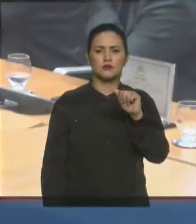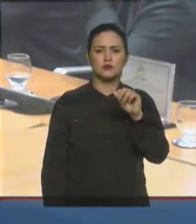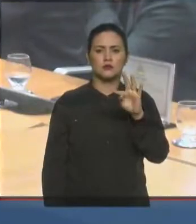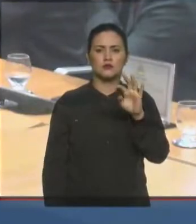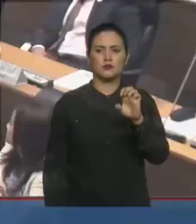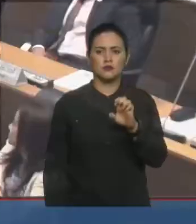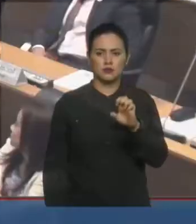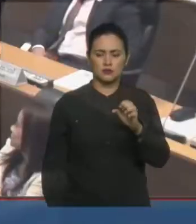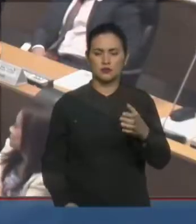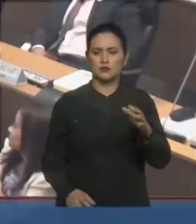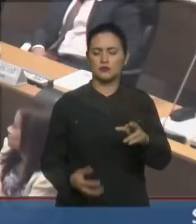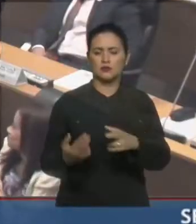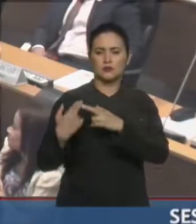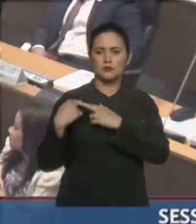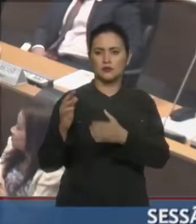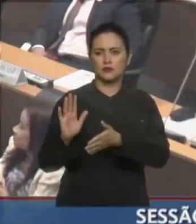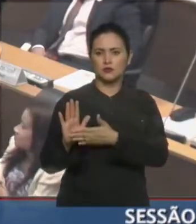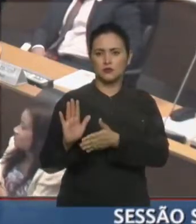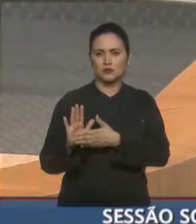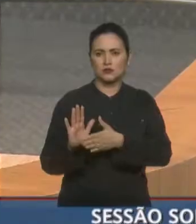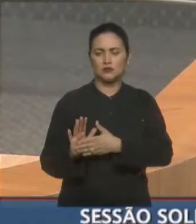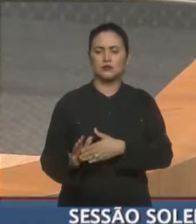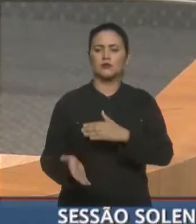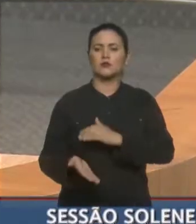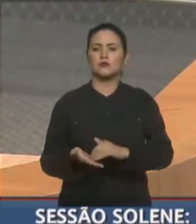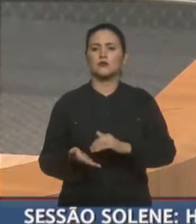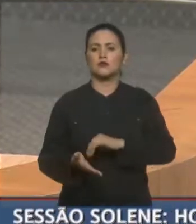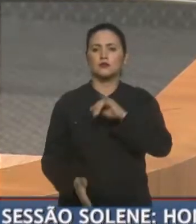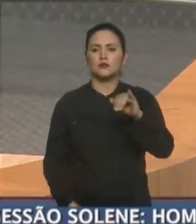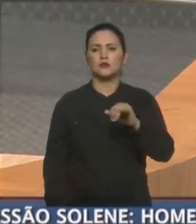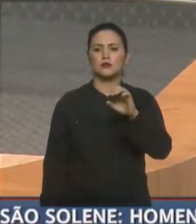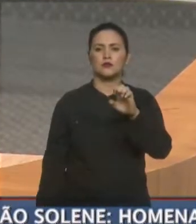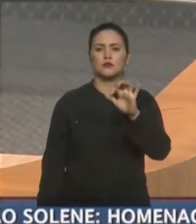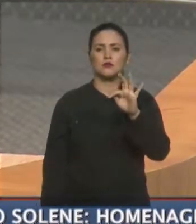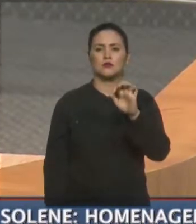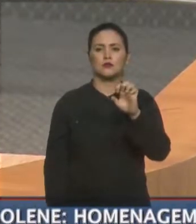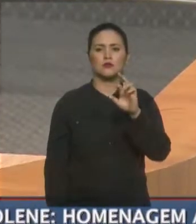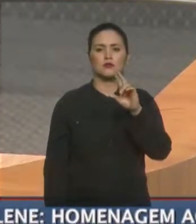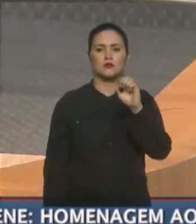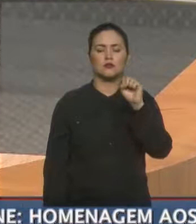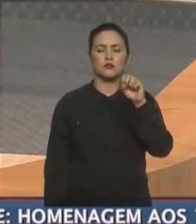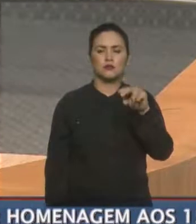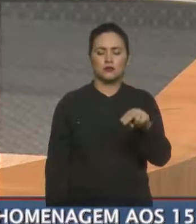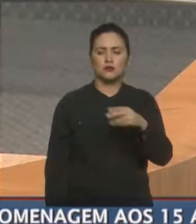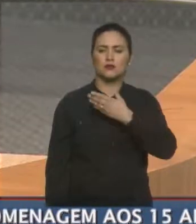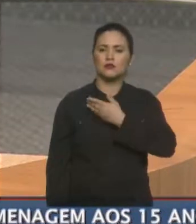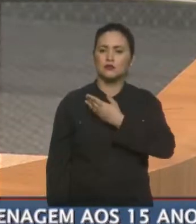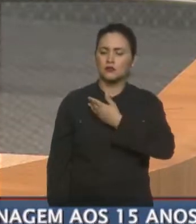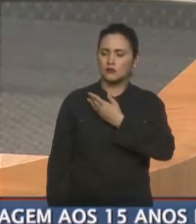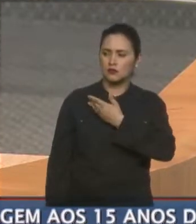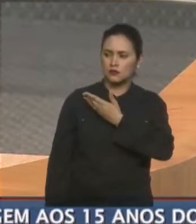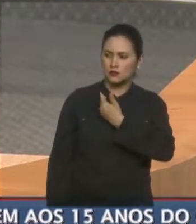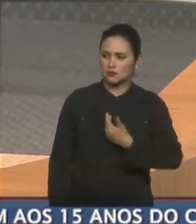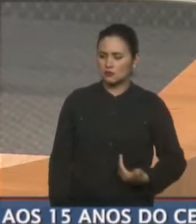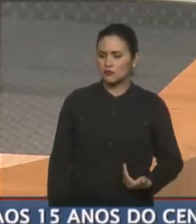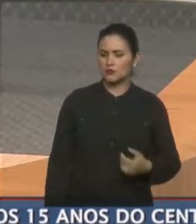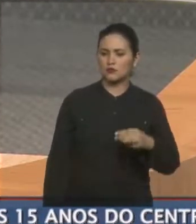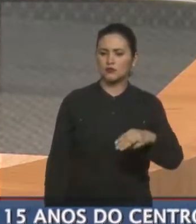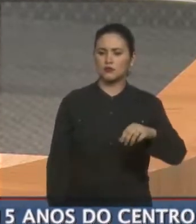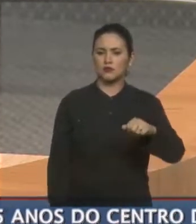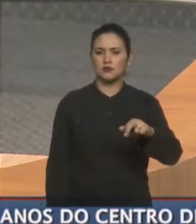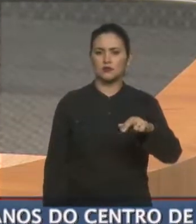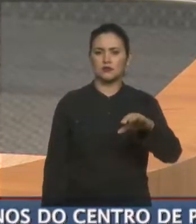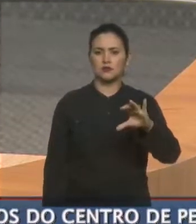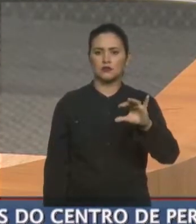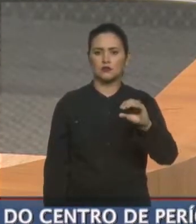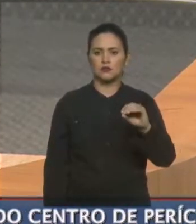proposição. Cumprimento o secretário Jefferson Portela, colega de governo, o promotor de justiça Márcio Tadeu, que faz parte dessa